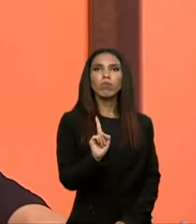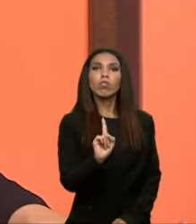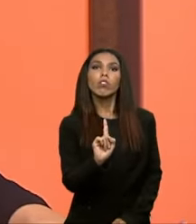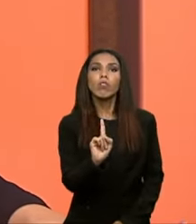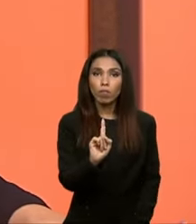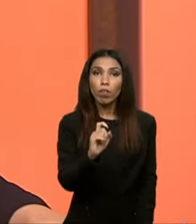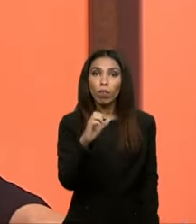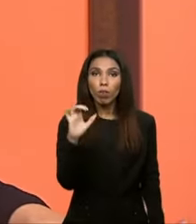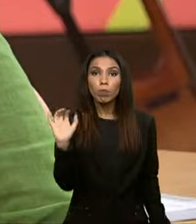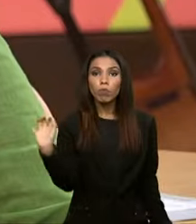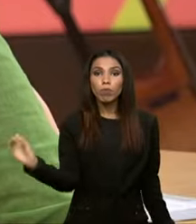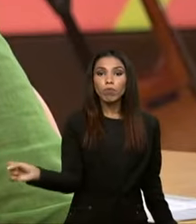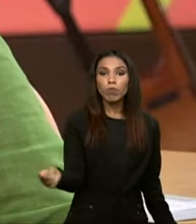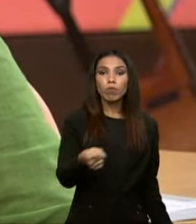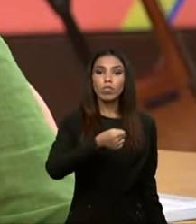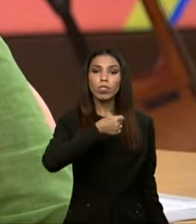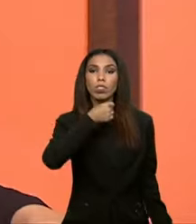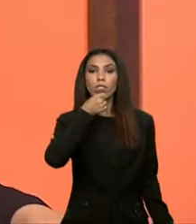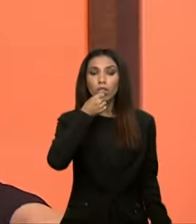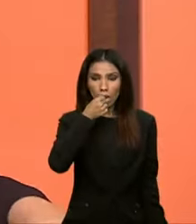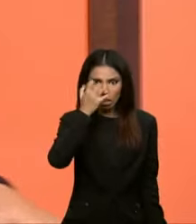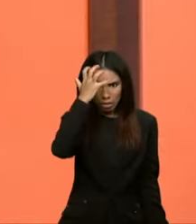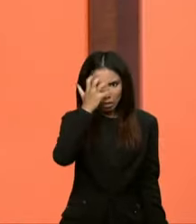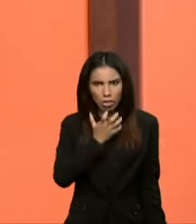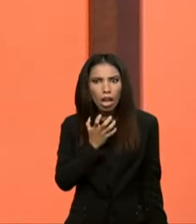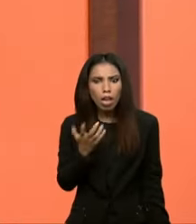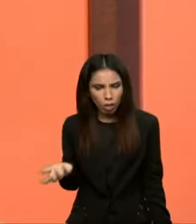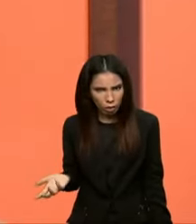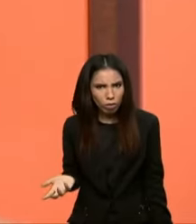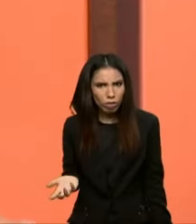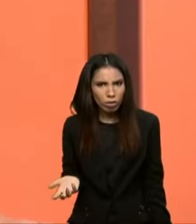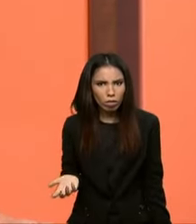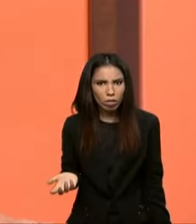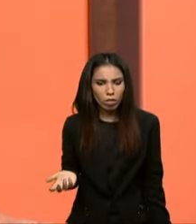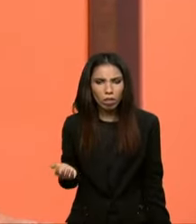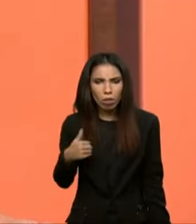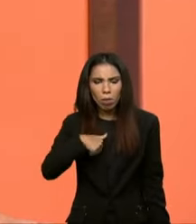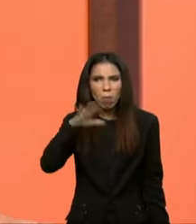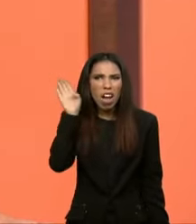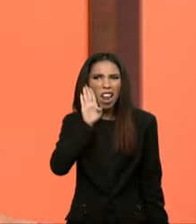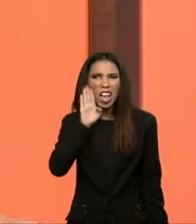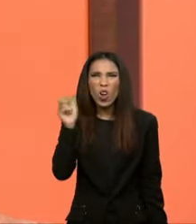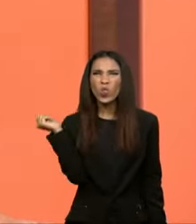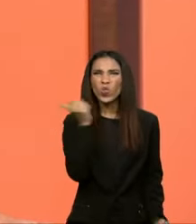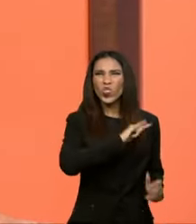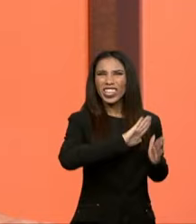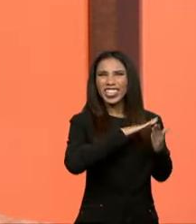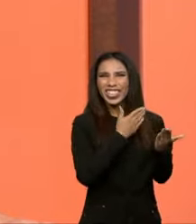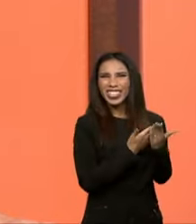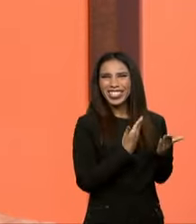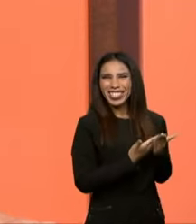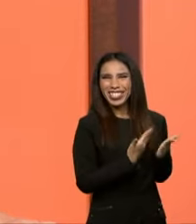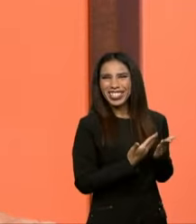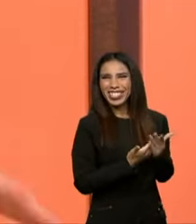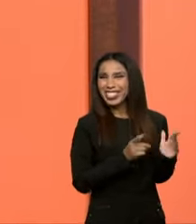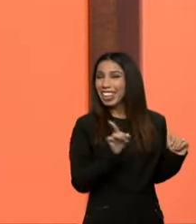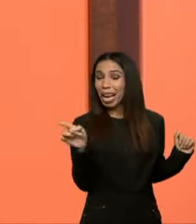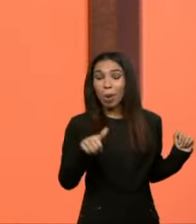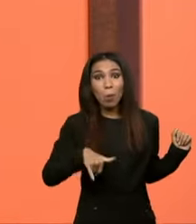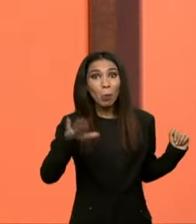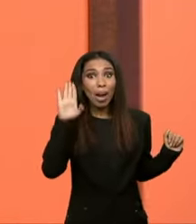cantar. Levei muito a sério. E eu vi que isso, aquilo era tão mais legal que o colégio. Claro. Porra, muito! E